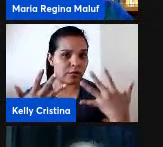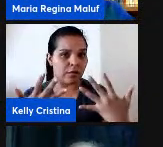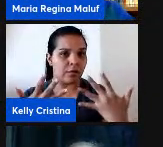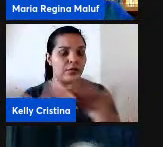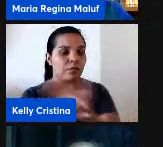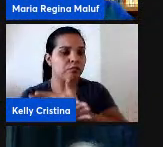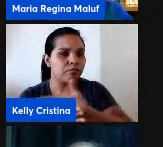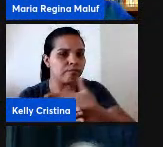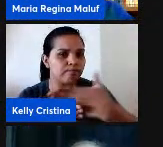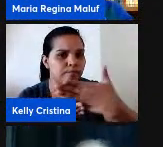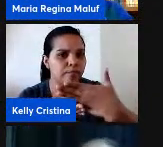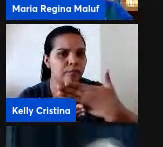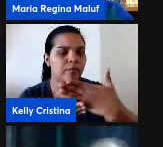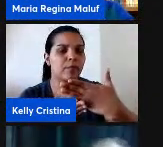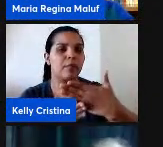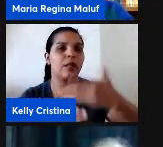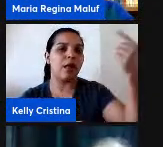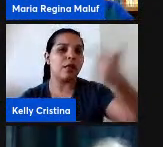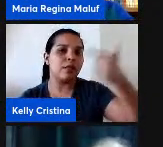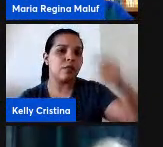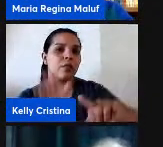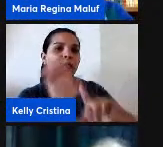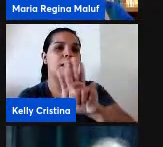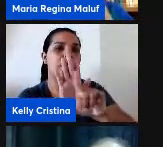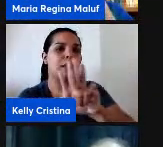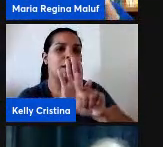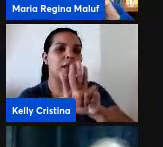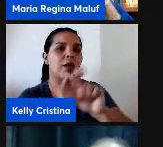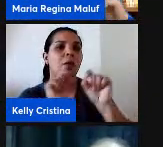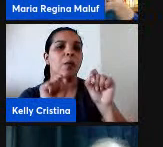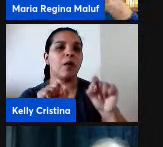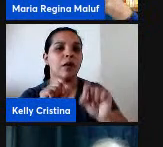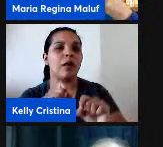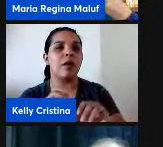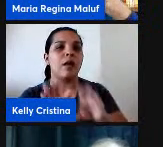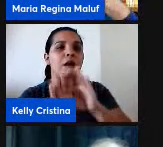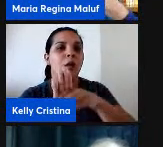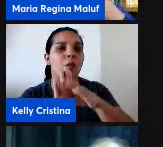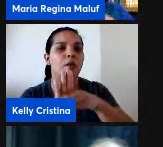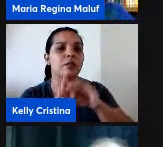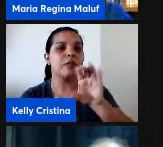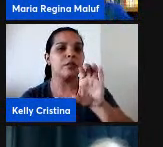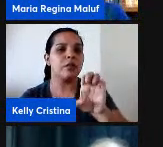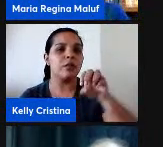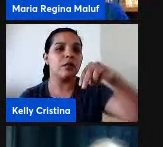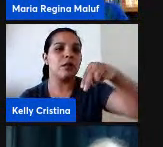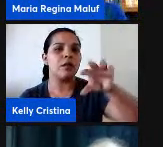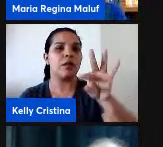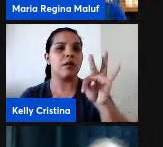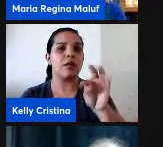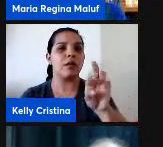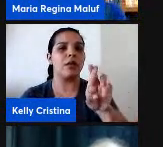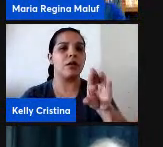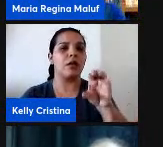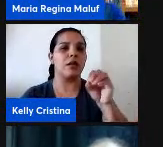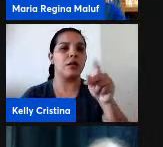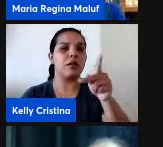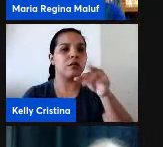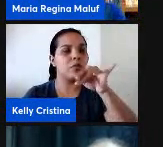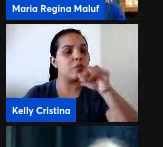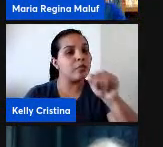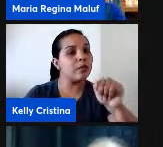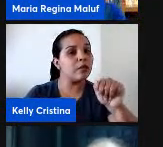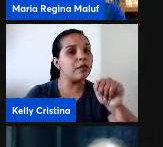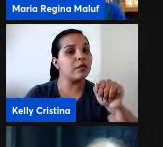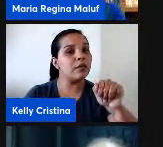introdução da segunda lei da termodinâmica é o conceito de entropia. Né? A entropia, né,